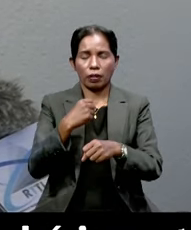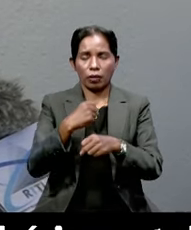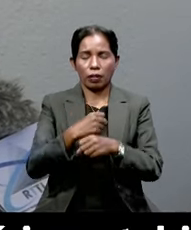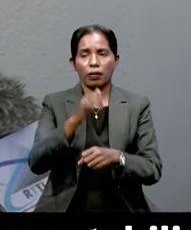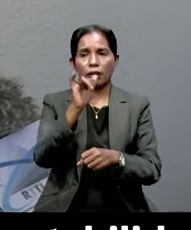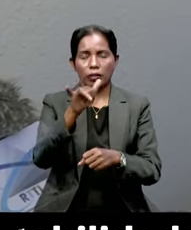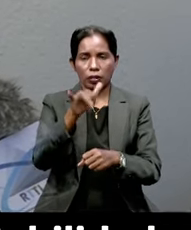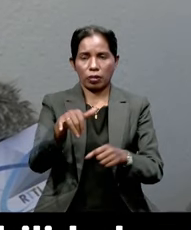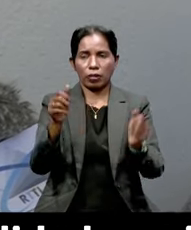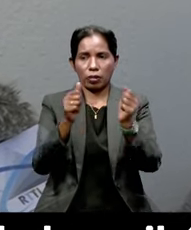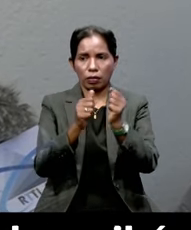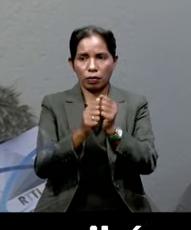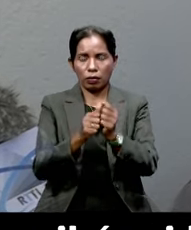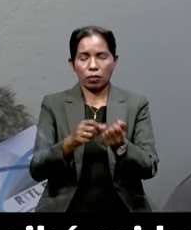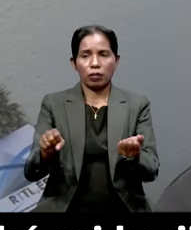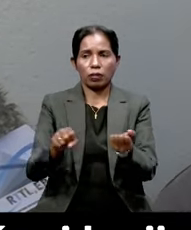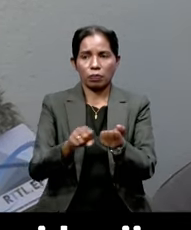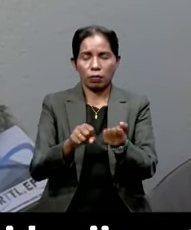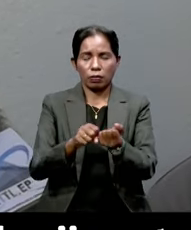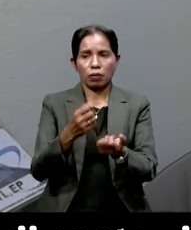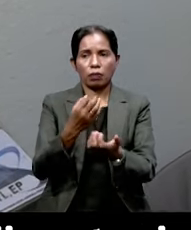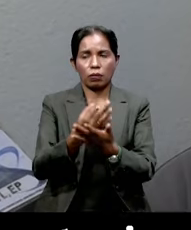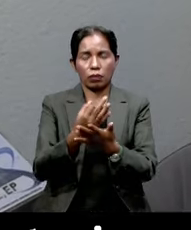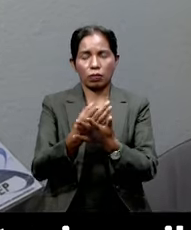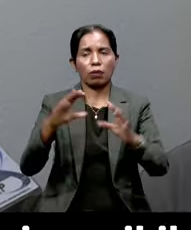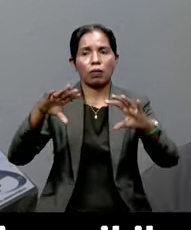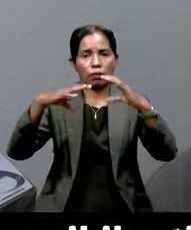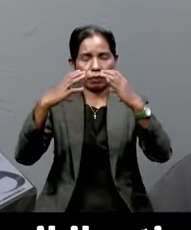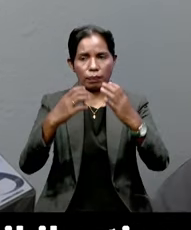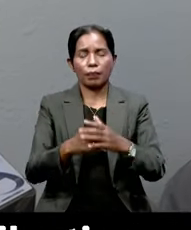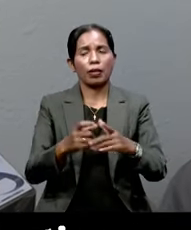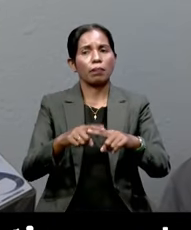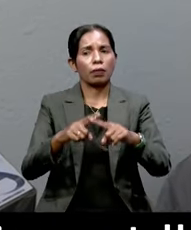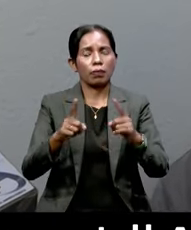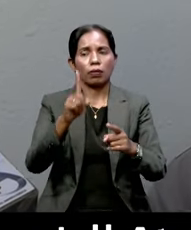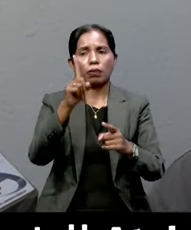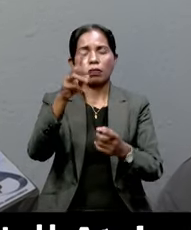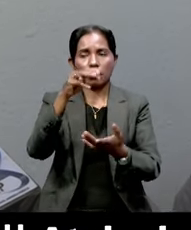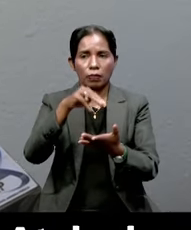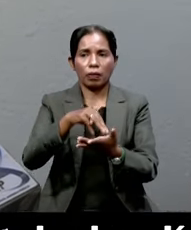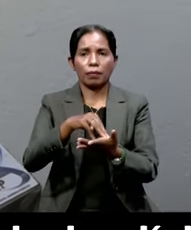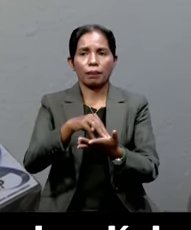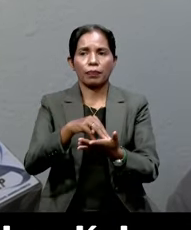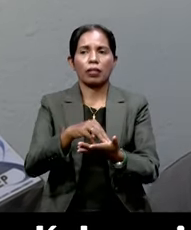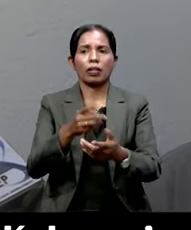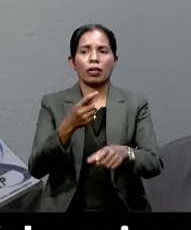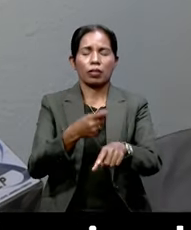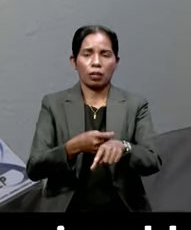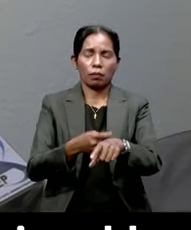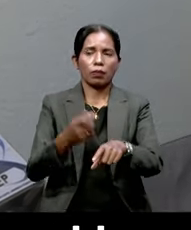acordo, subvenção, ou comissão, mas 1 milhão e a momento onde